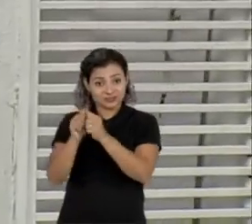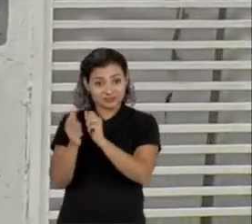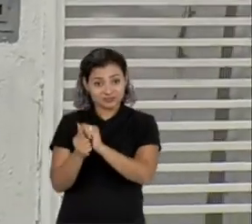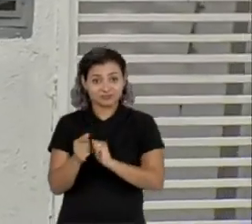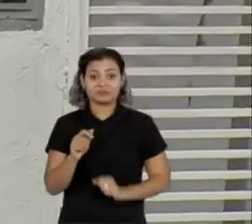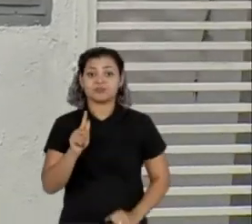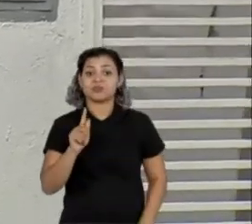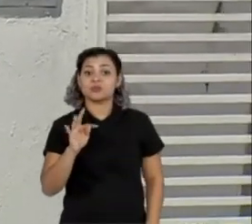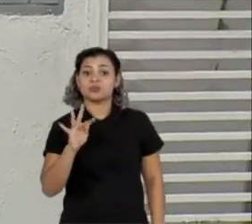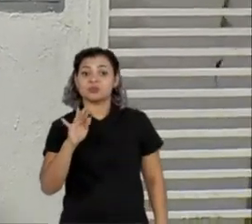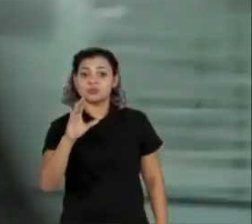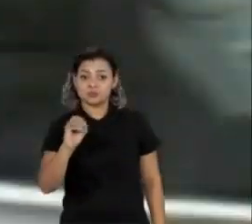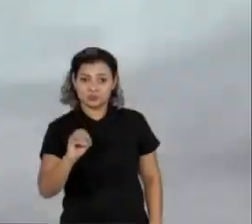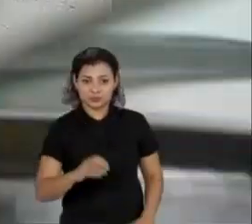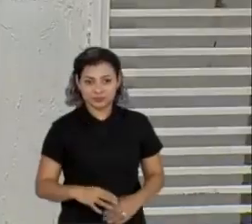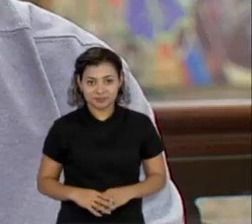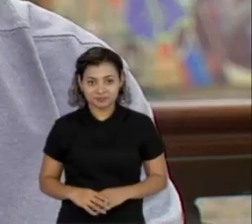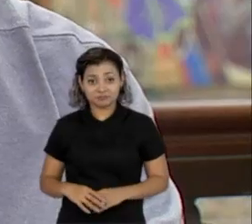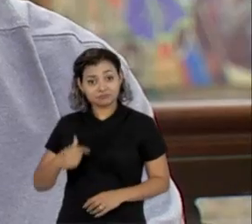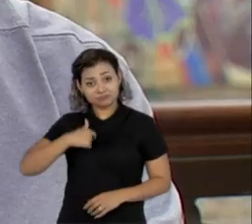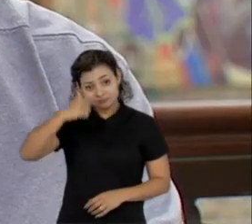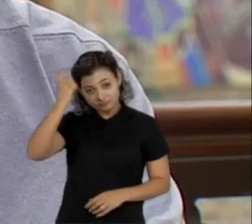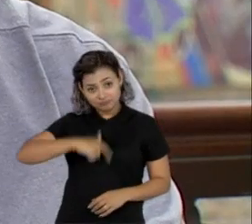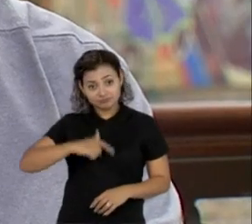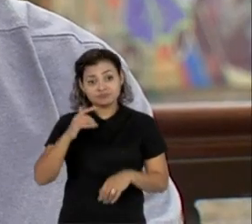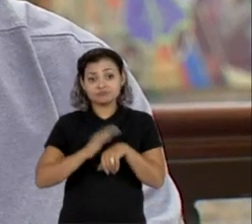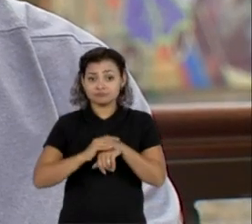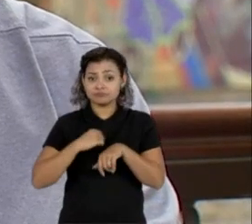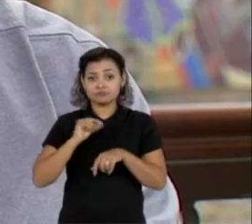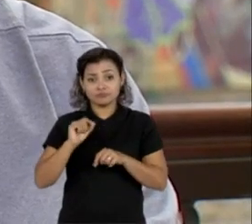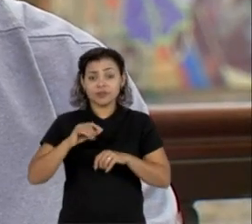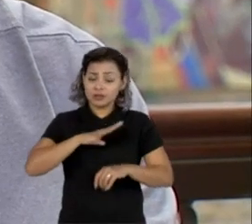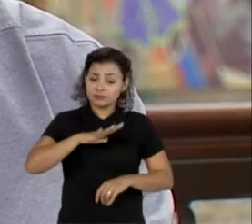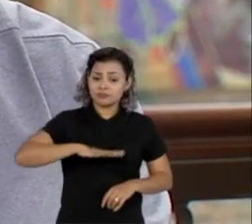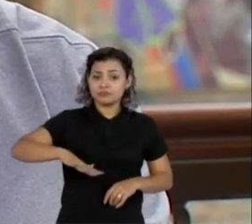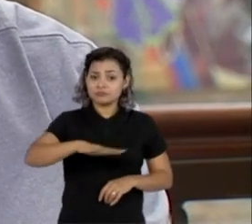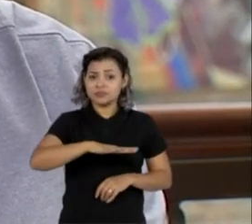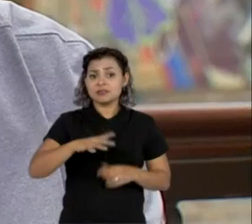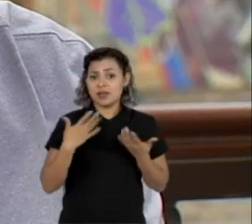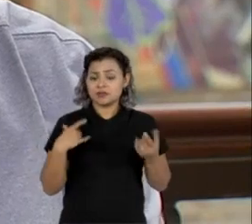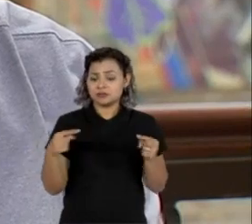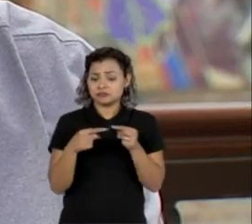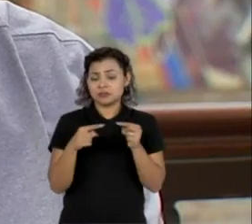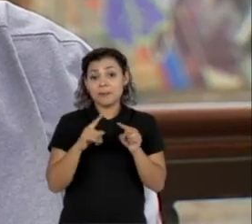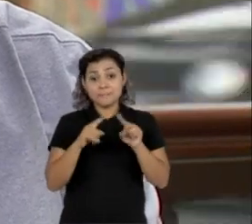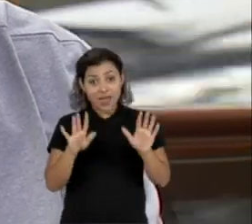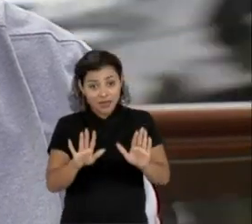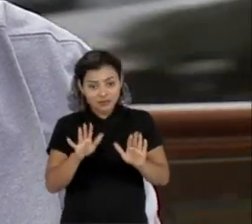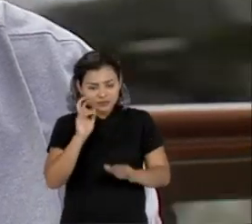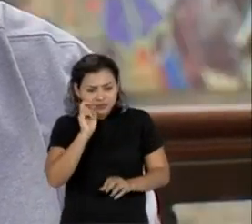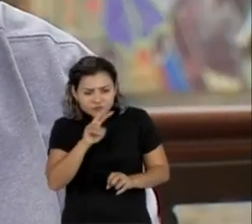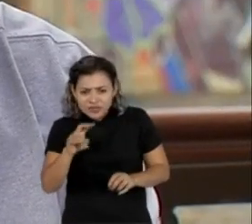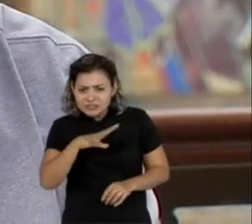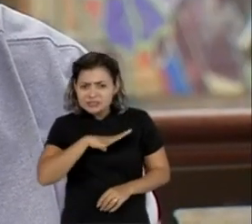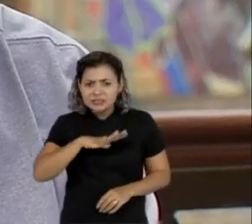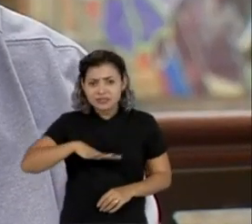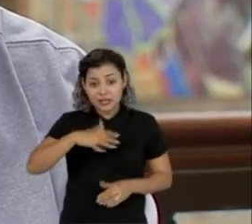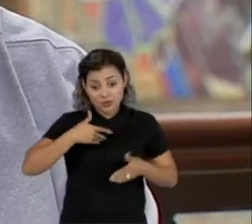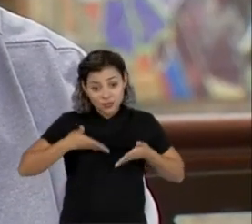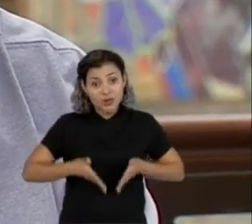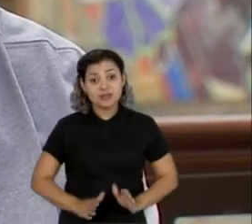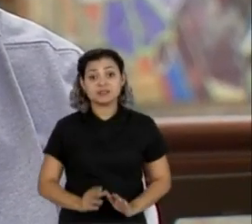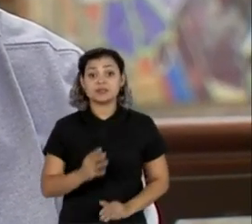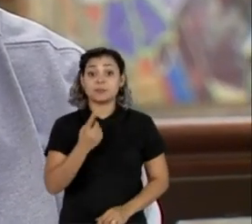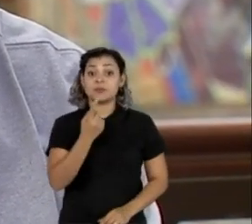Guto Lacaz. Eu sou um cara típico urbanoide, né? Mas eu vi a cidade, como eu nasci